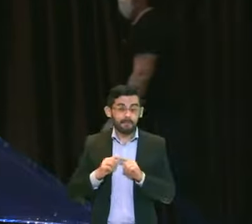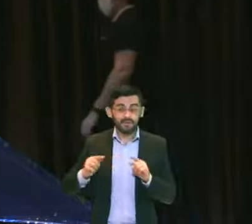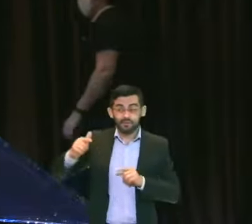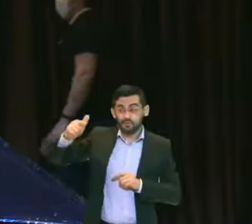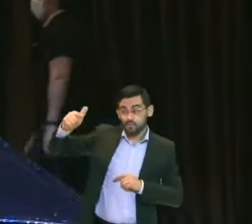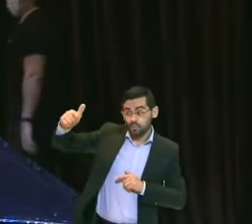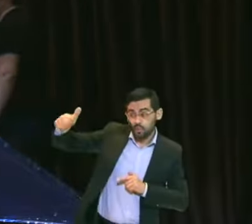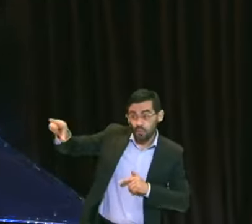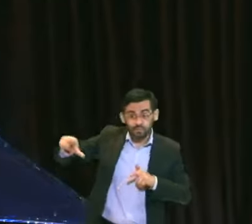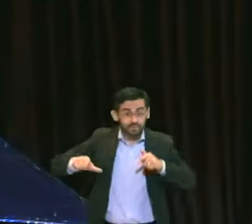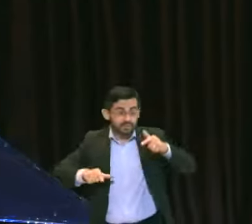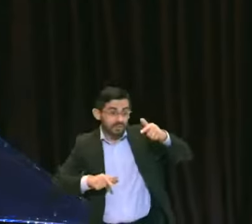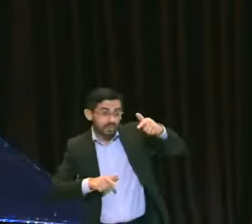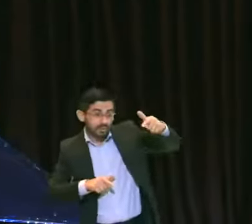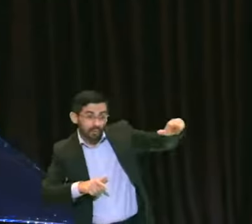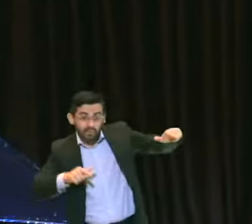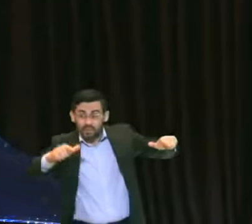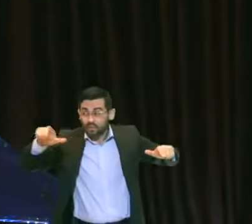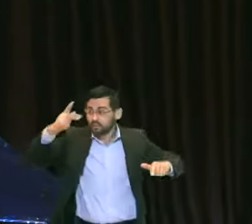foram.